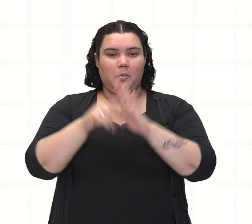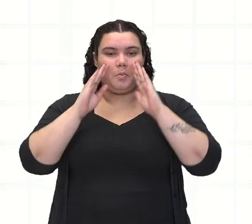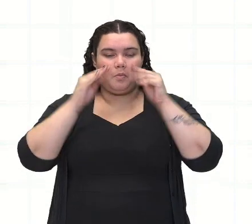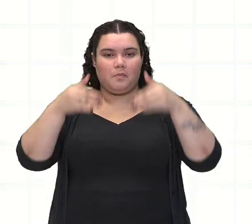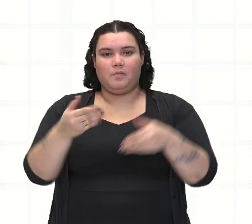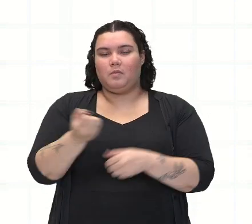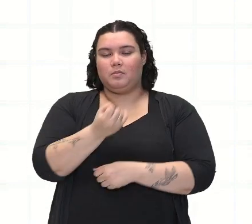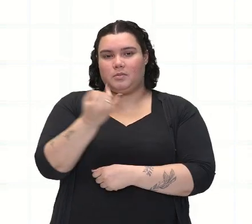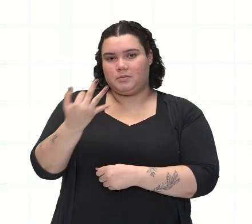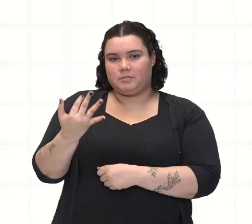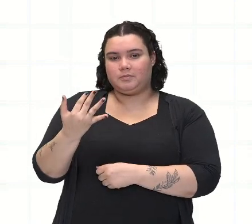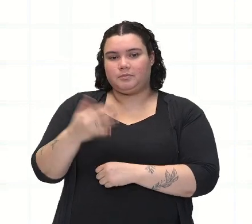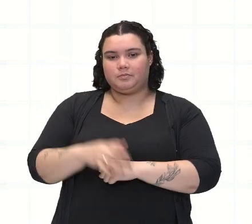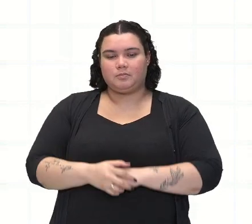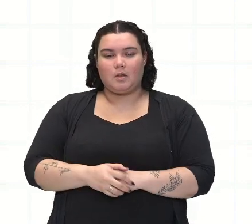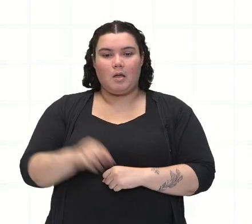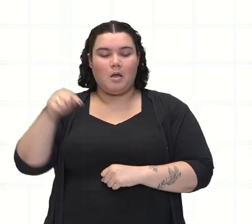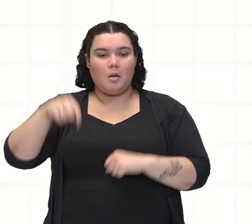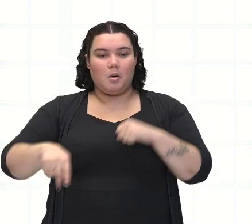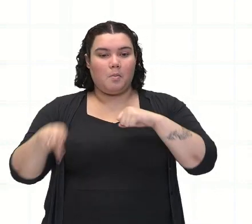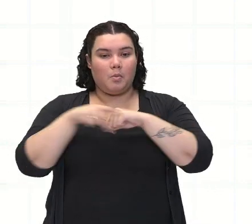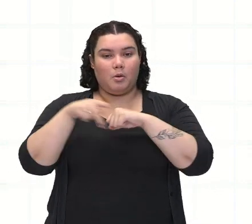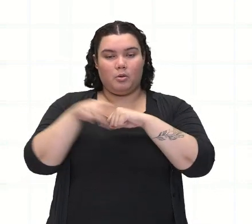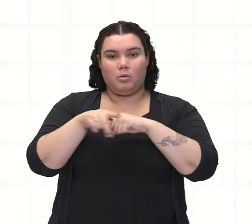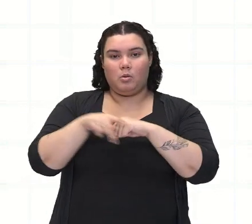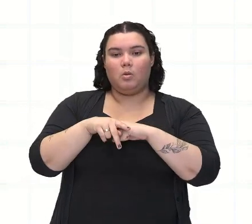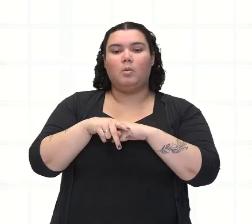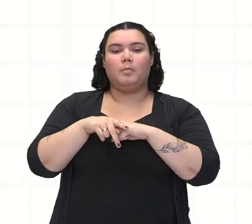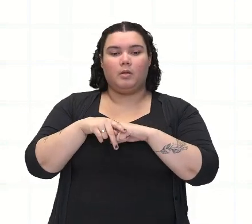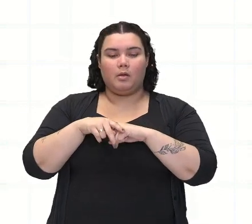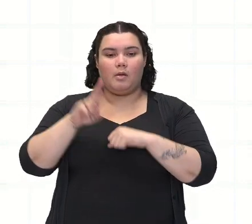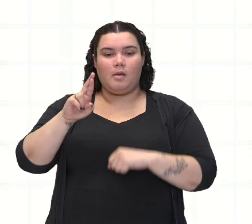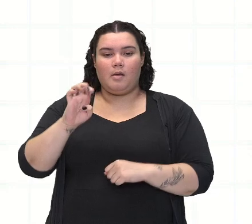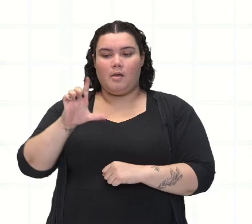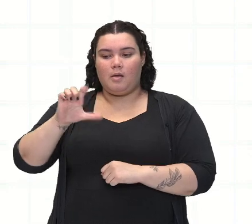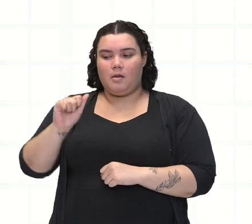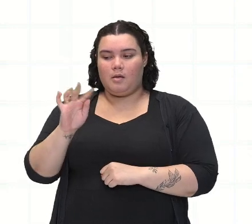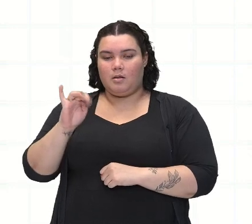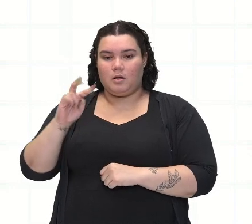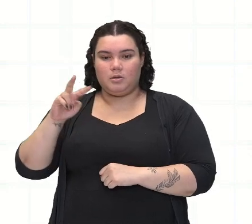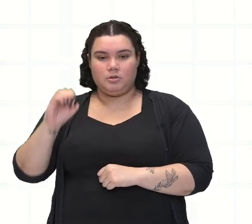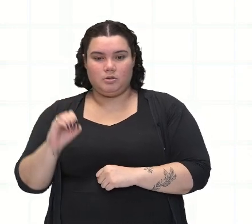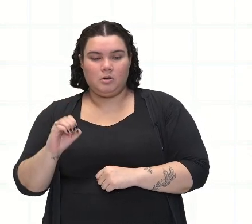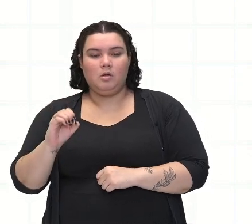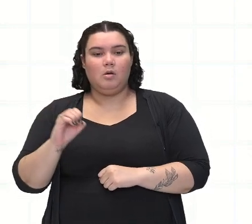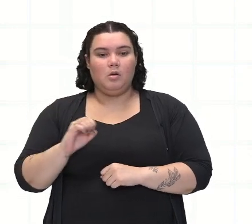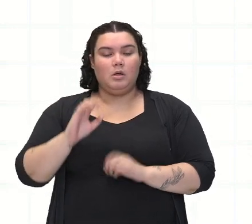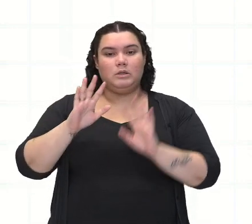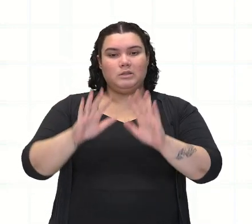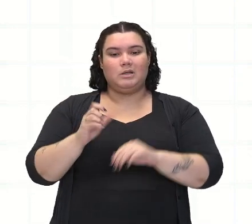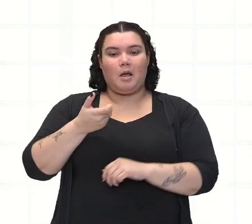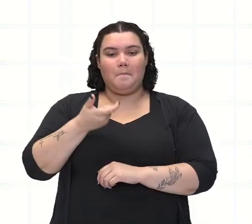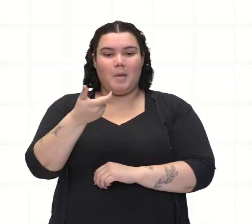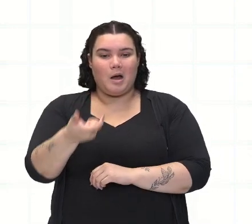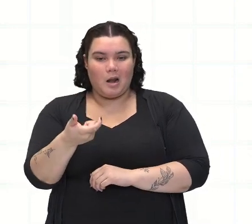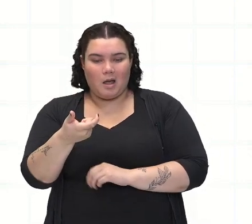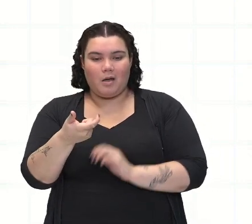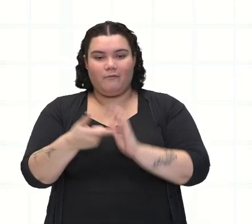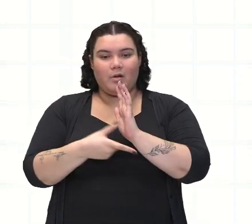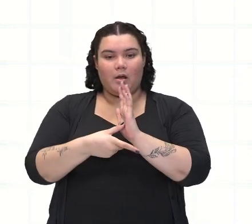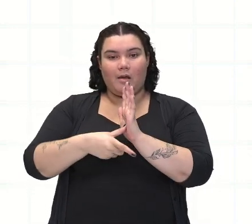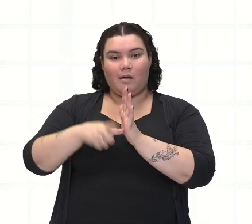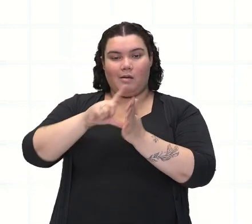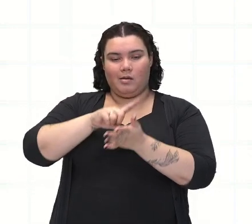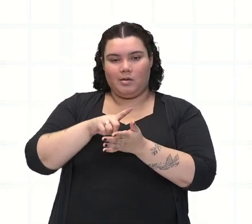quantidade. Será pronome relativo quando tiver um antecedente, né? Os